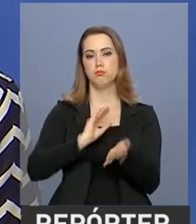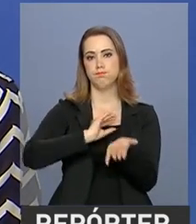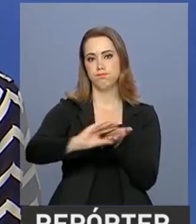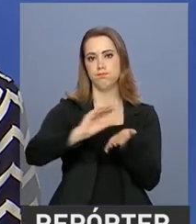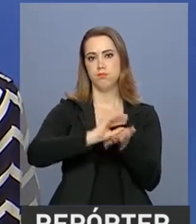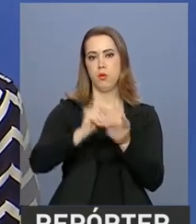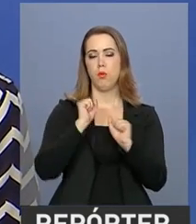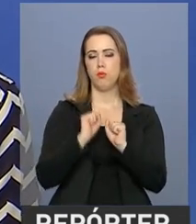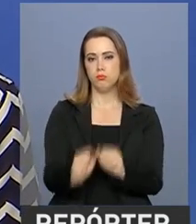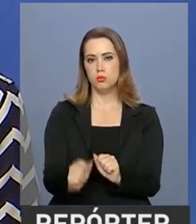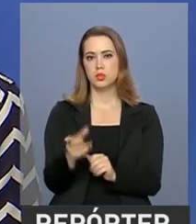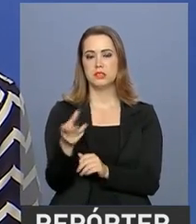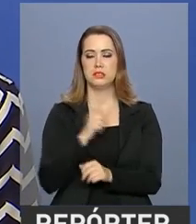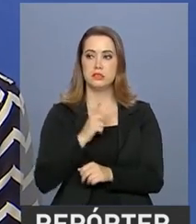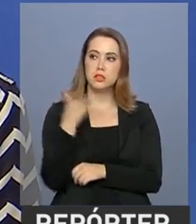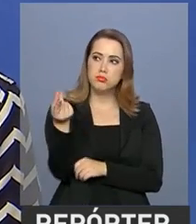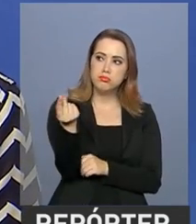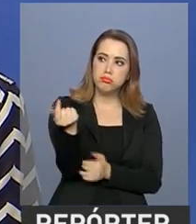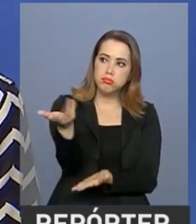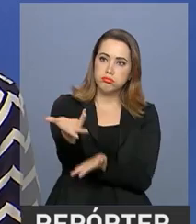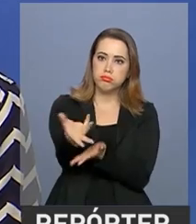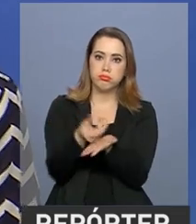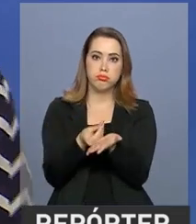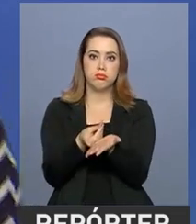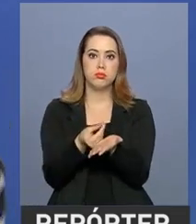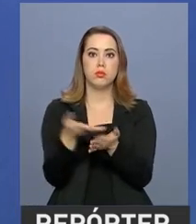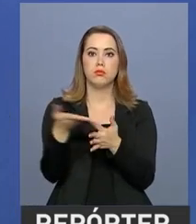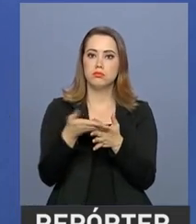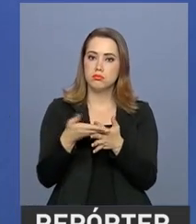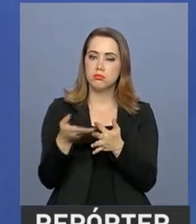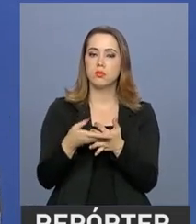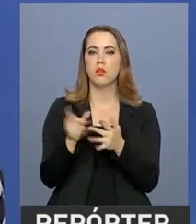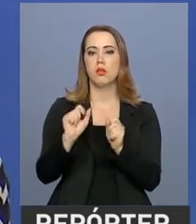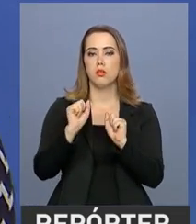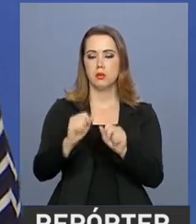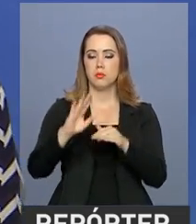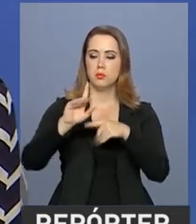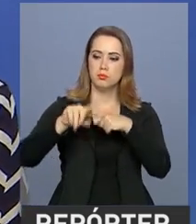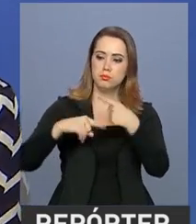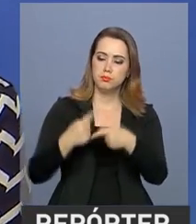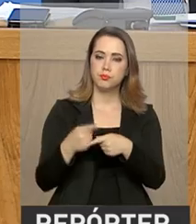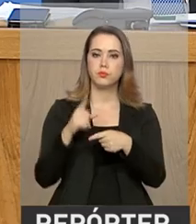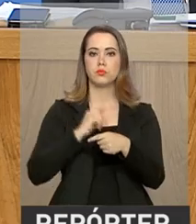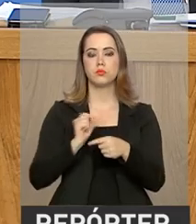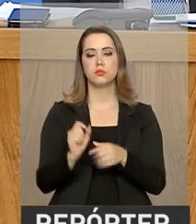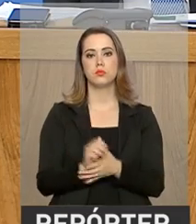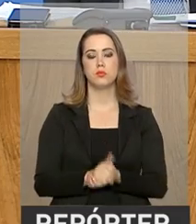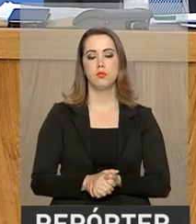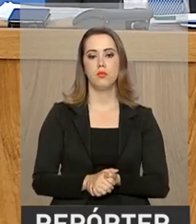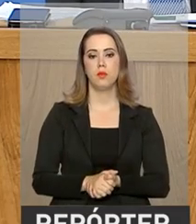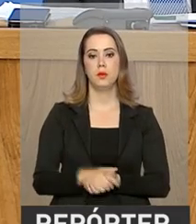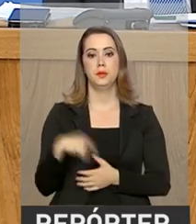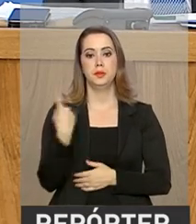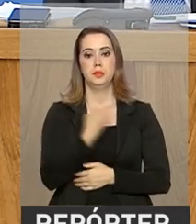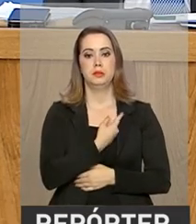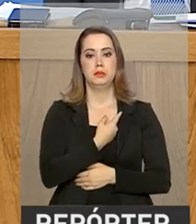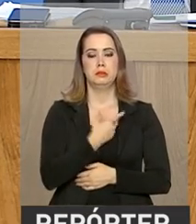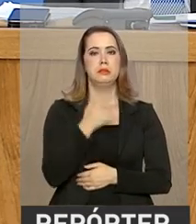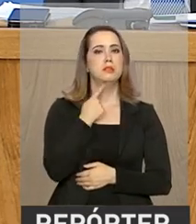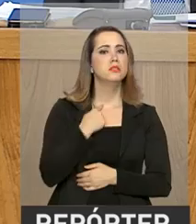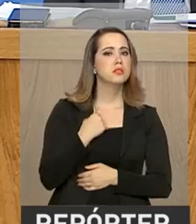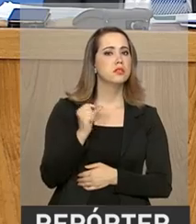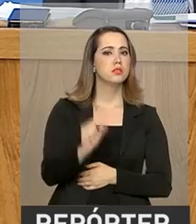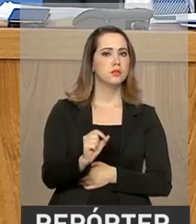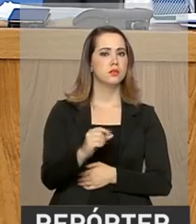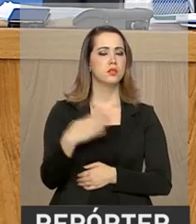um pouco mais de liquidez E com isso consigam atravessar esse momento mais turbulento a nossa intenção Óbvio sendo um